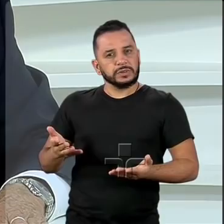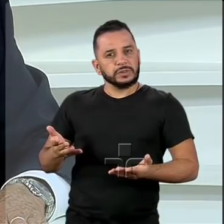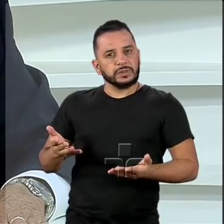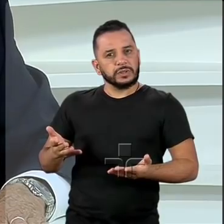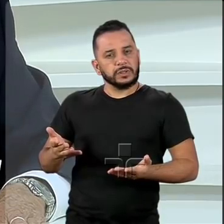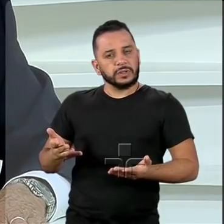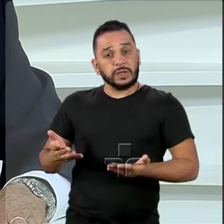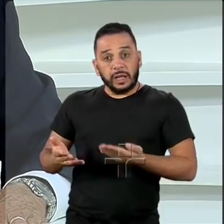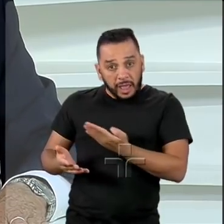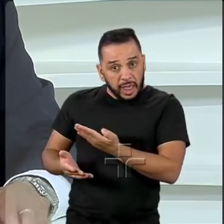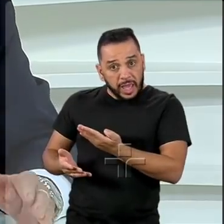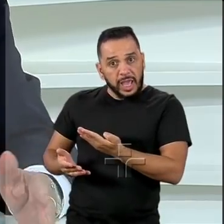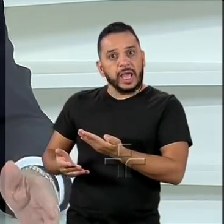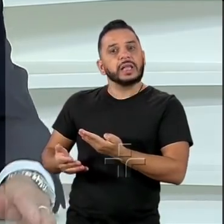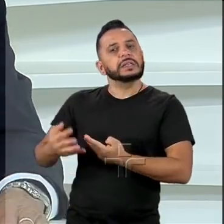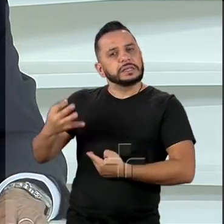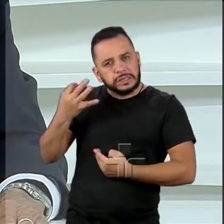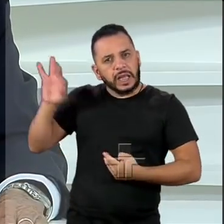Aquilo representa,